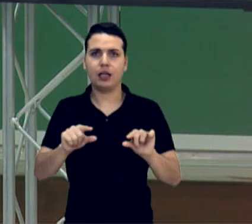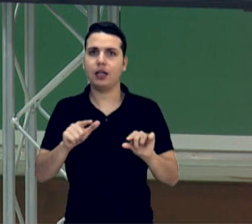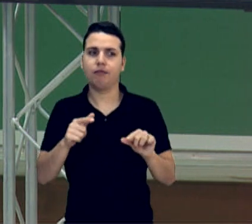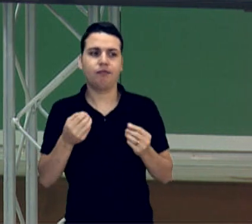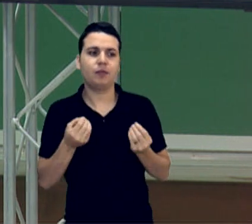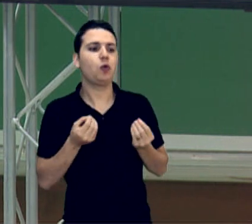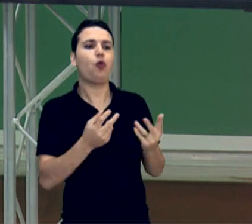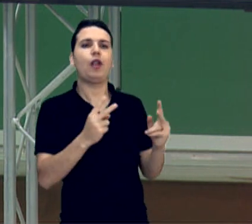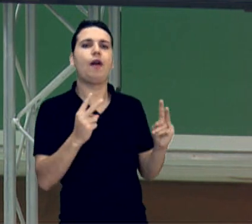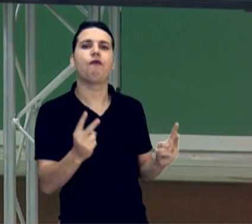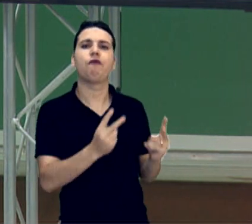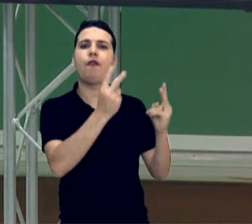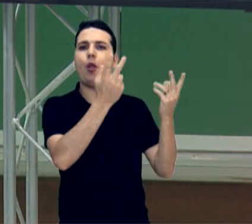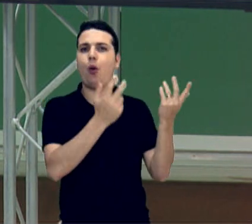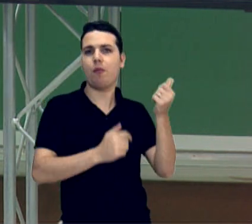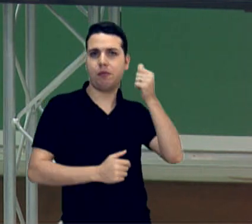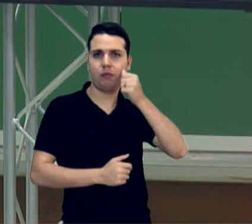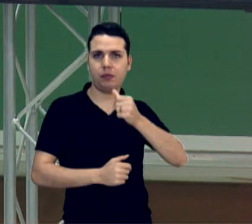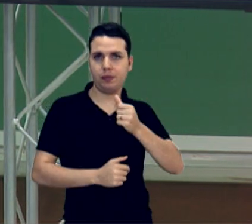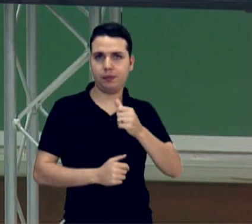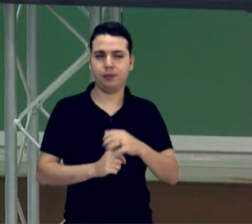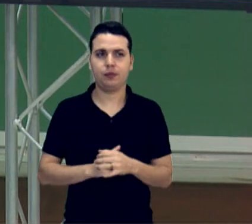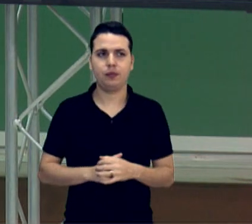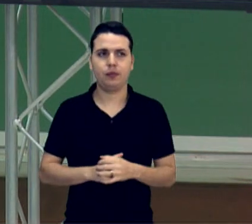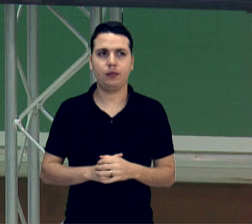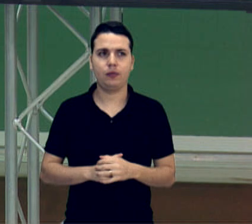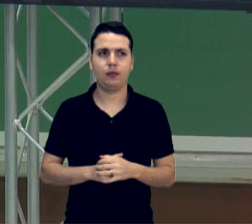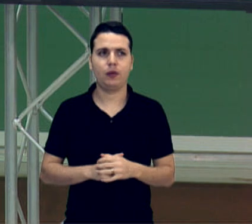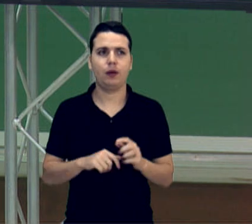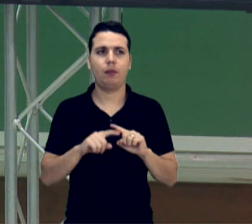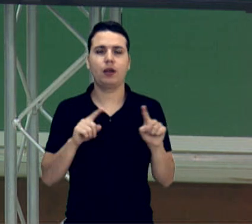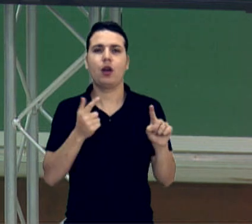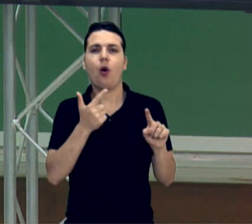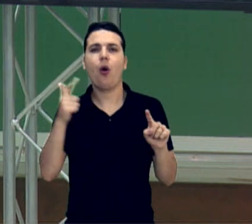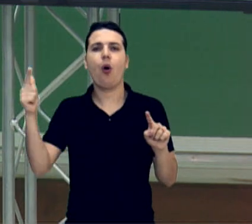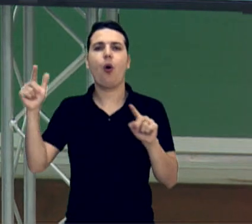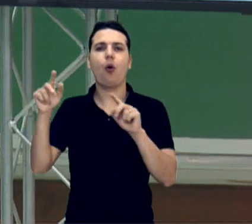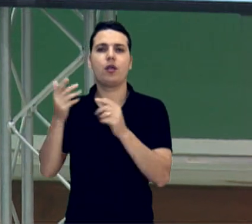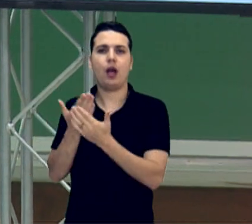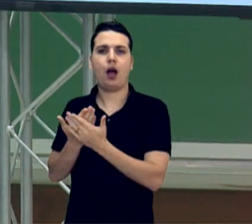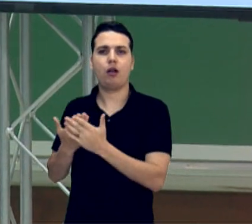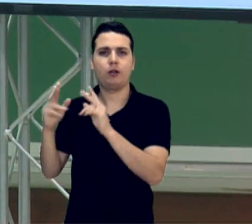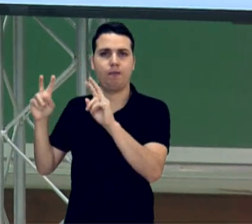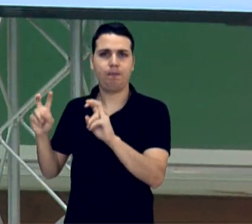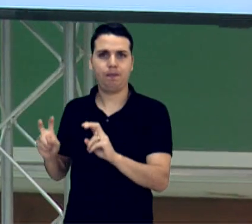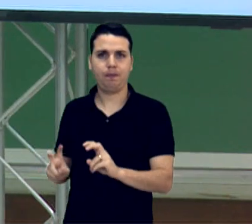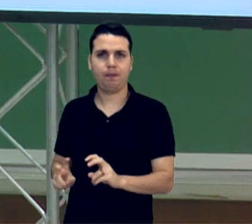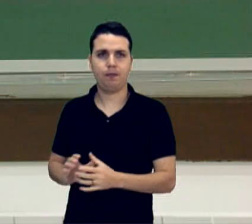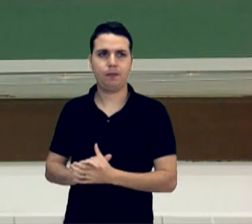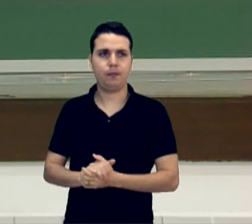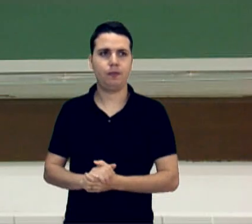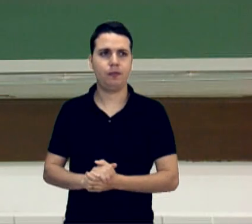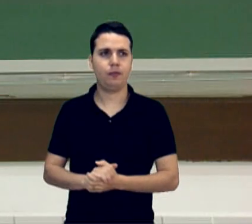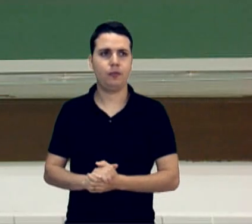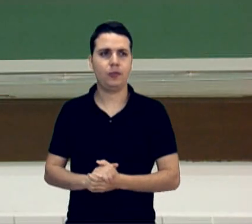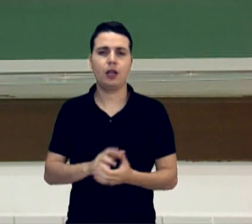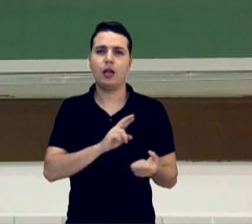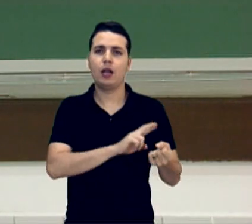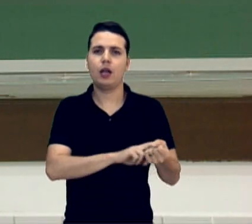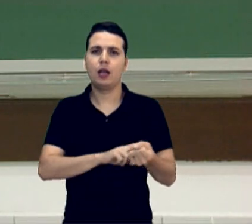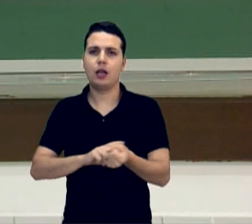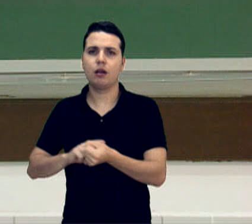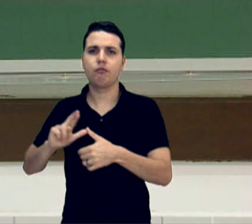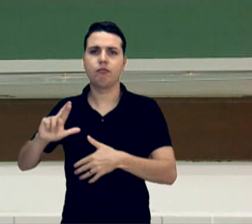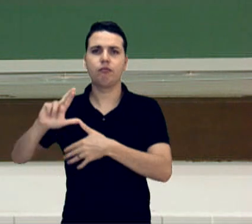tanto, né, a questão da mulher, né? Mas isso são coisas para outra aula, certo? Desta aqui, dos ritmos